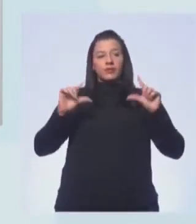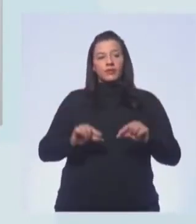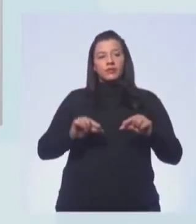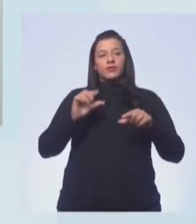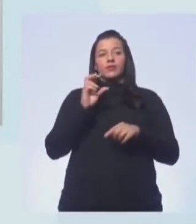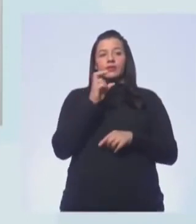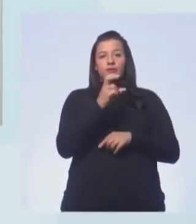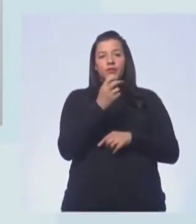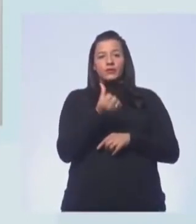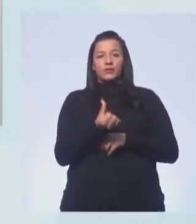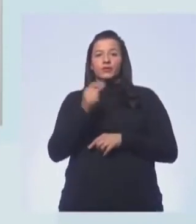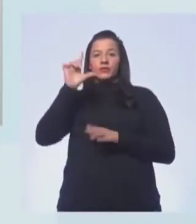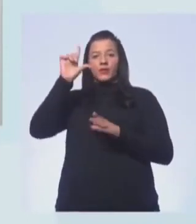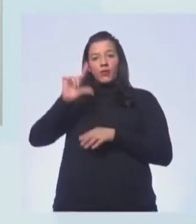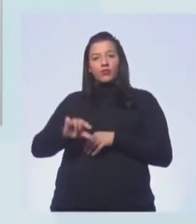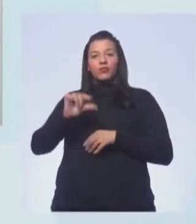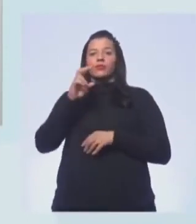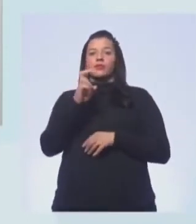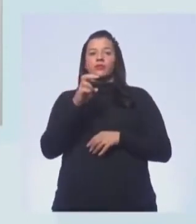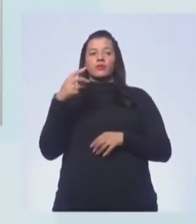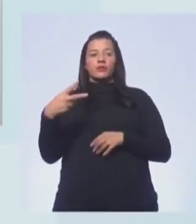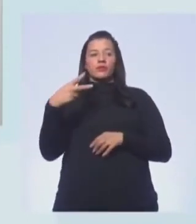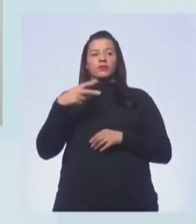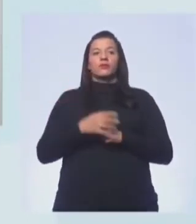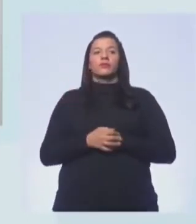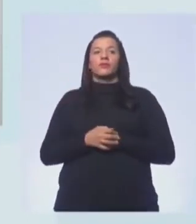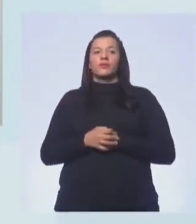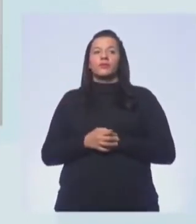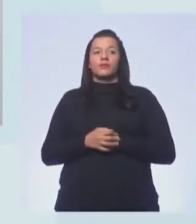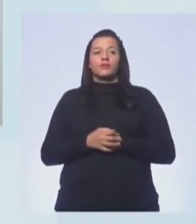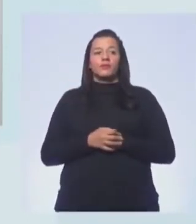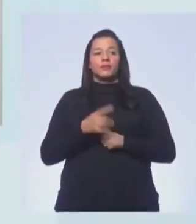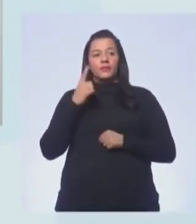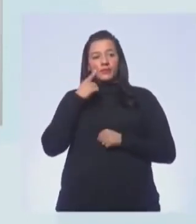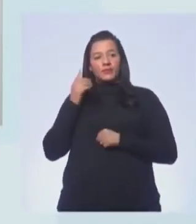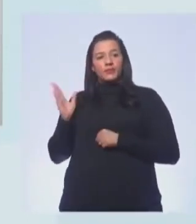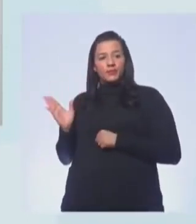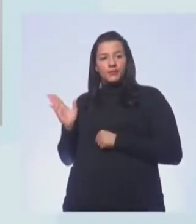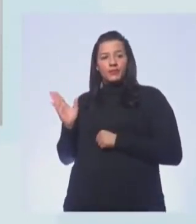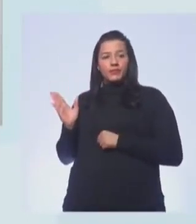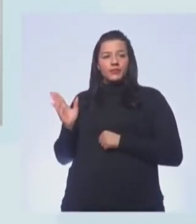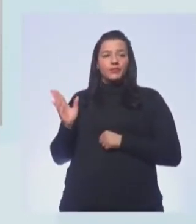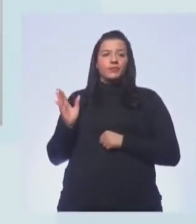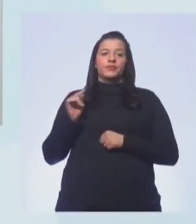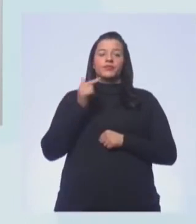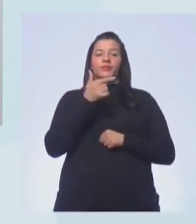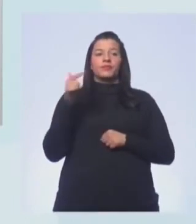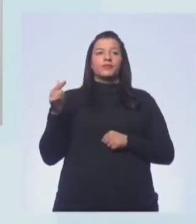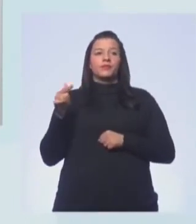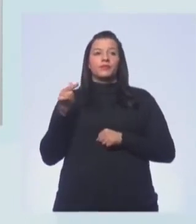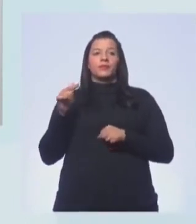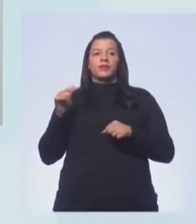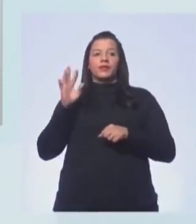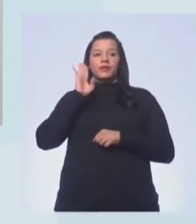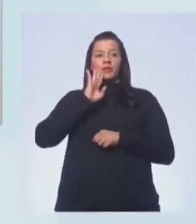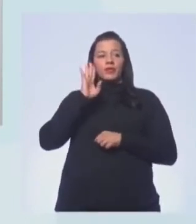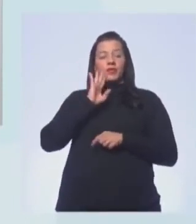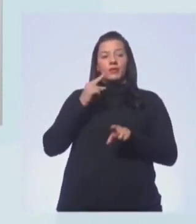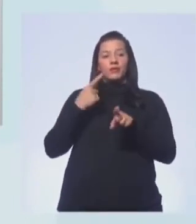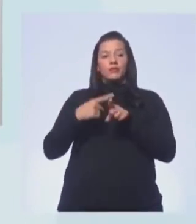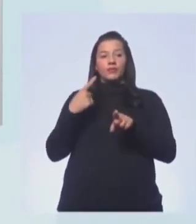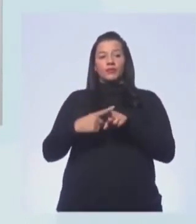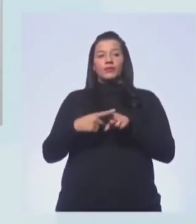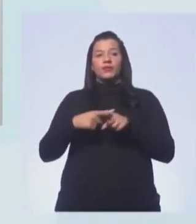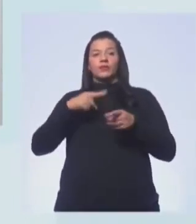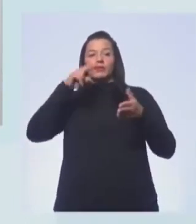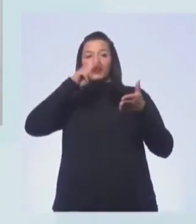para 52. Mas eu entendi o que você falou. Veja que o gráfico da direita, não leitores... Ele bate, né? Ele está legal, porque você dividiu em